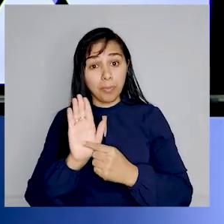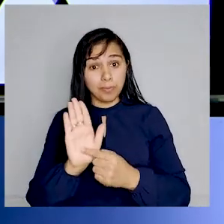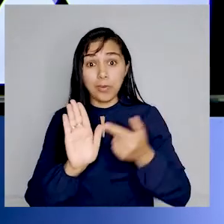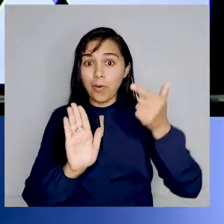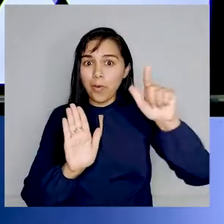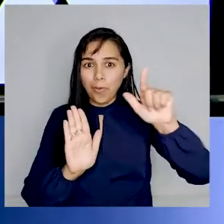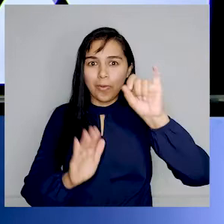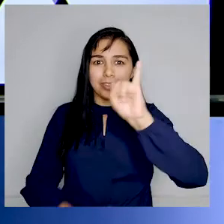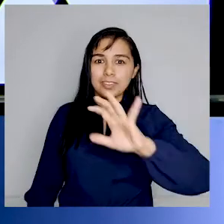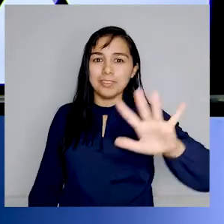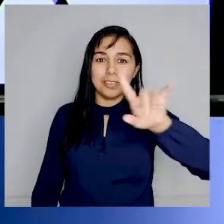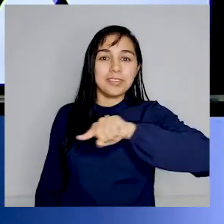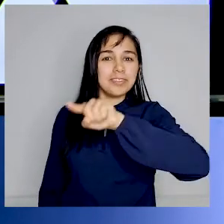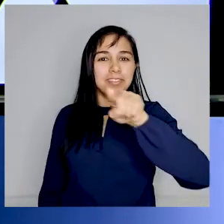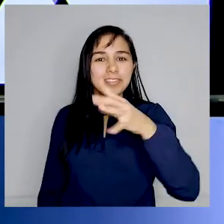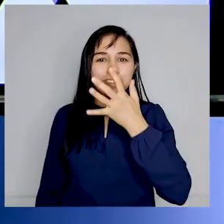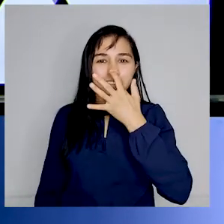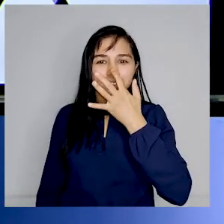ter